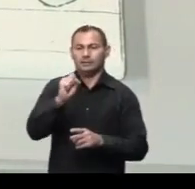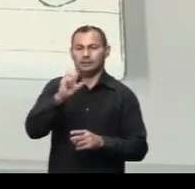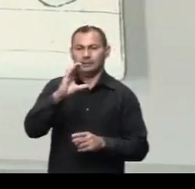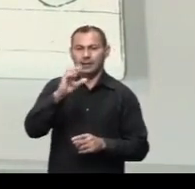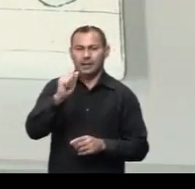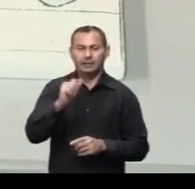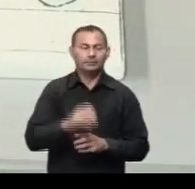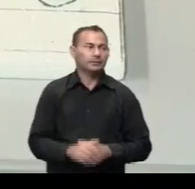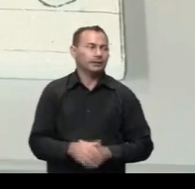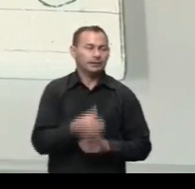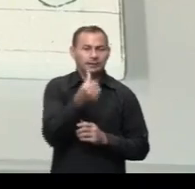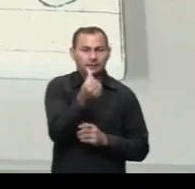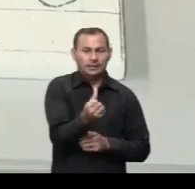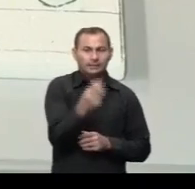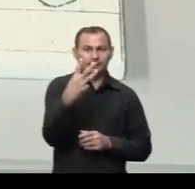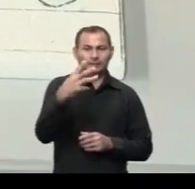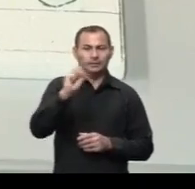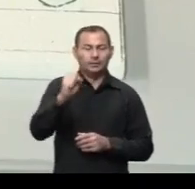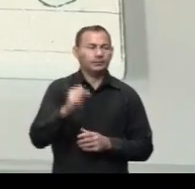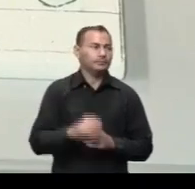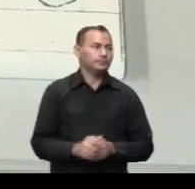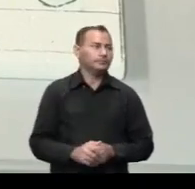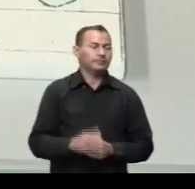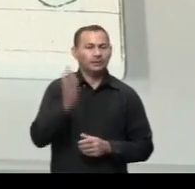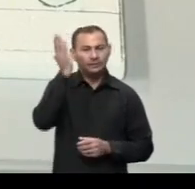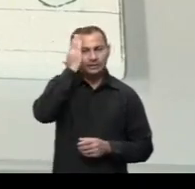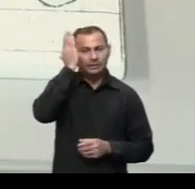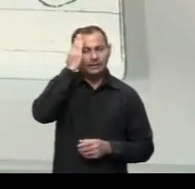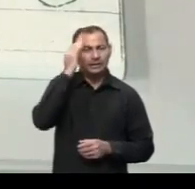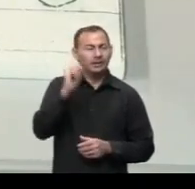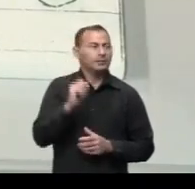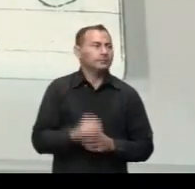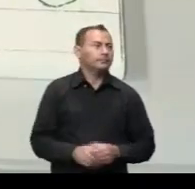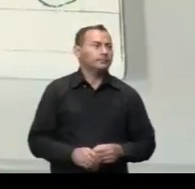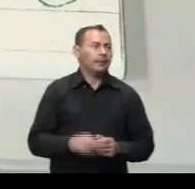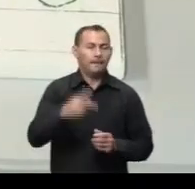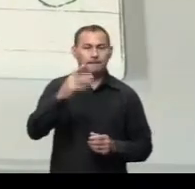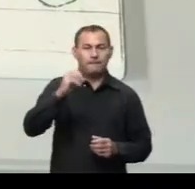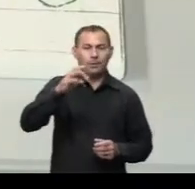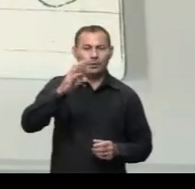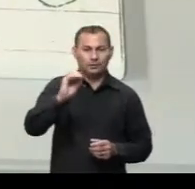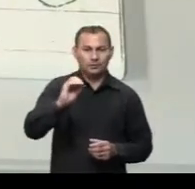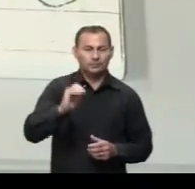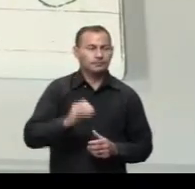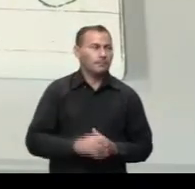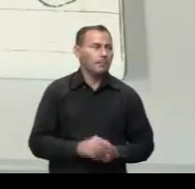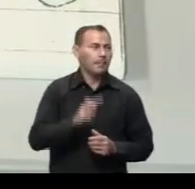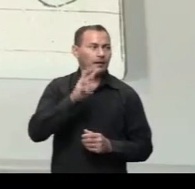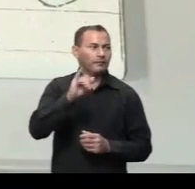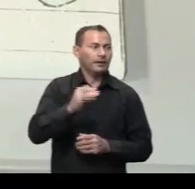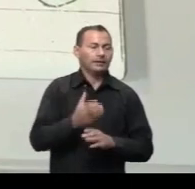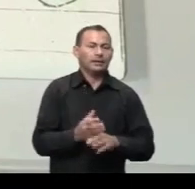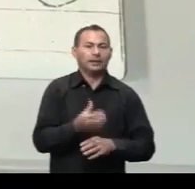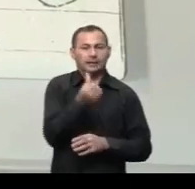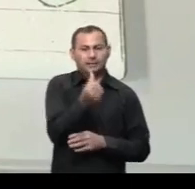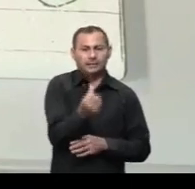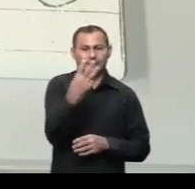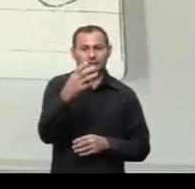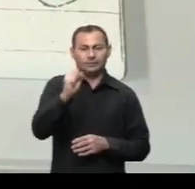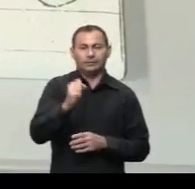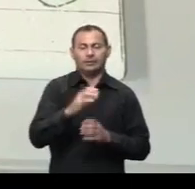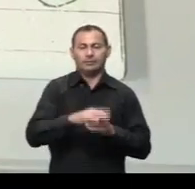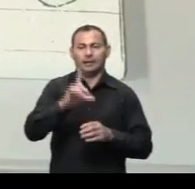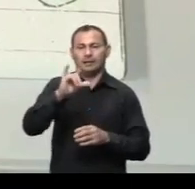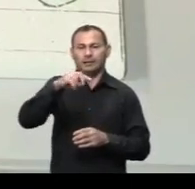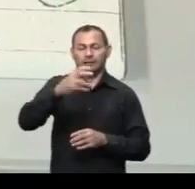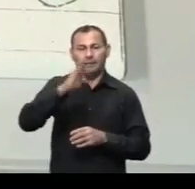escala. 6,38. Então, eu sei que esse ponto aqui, ele vai estar a 6,38 da